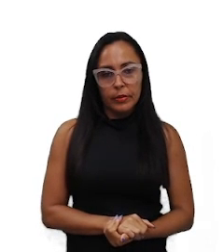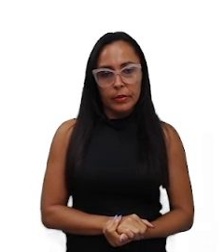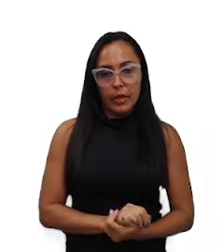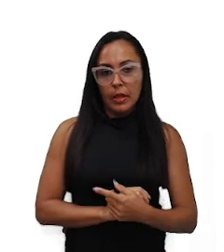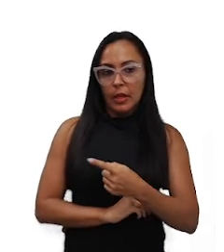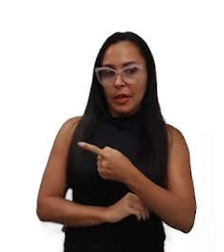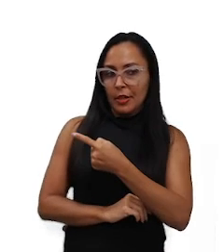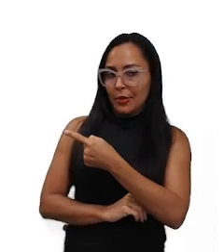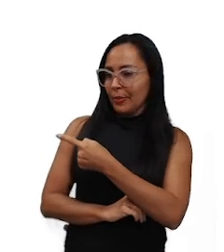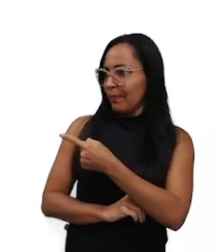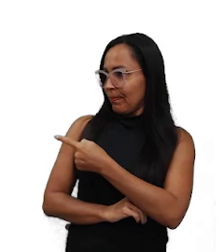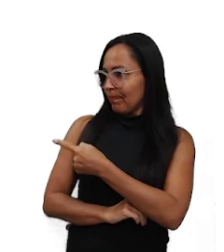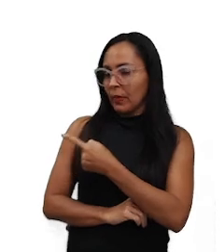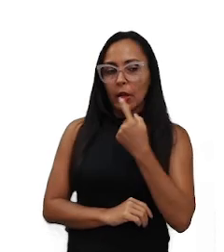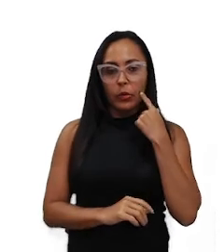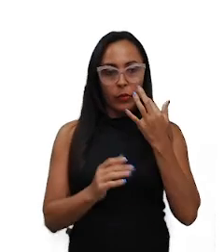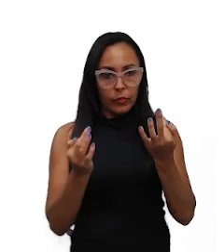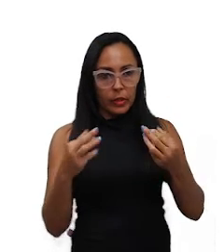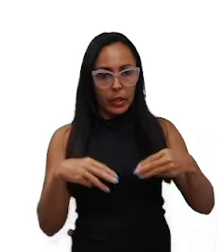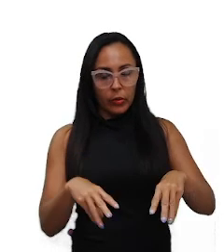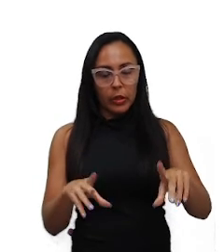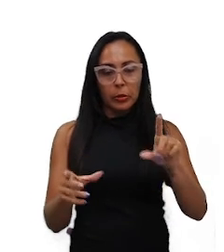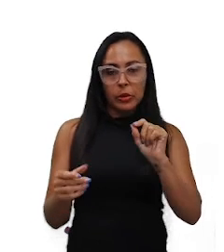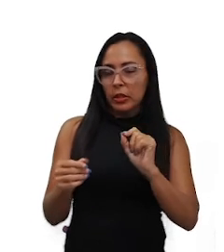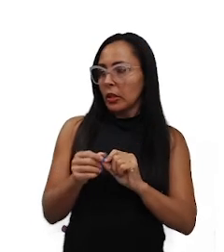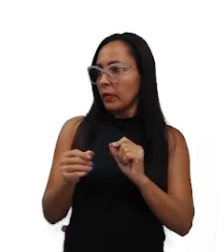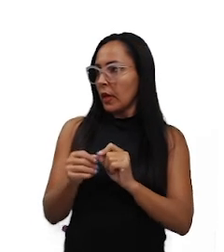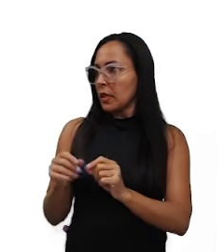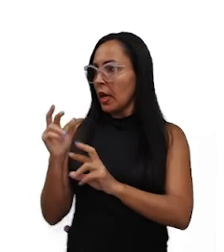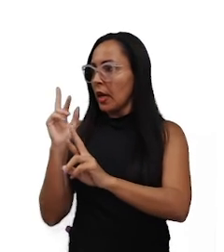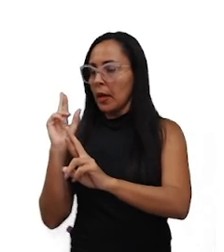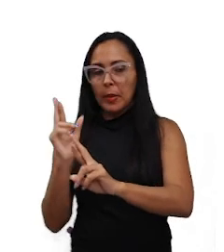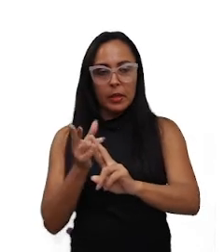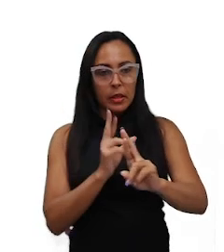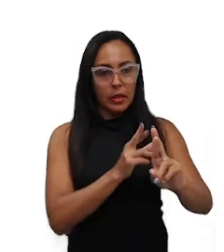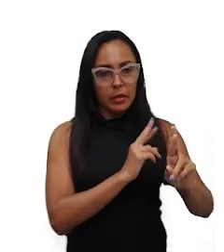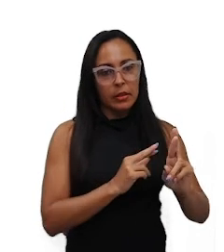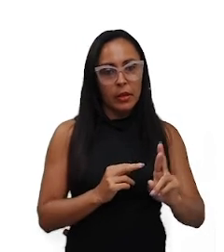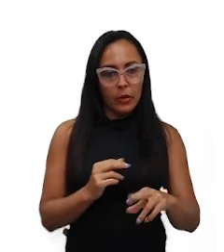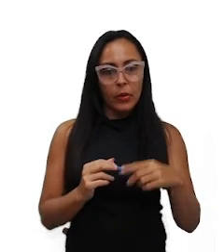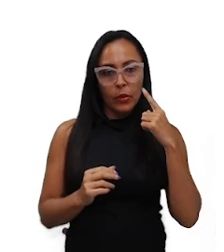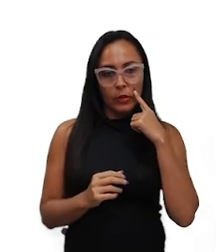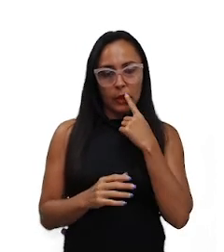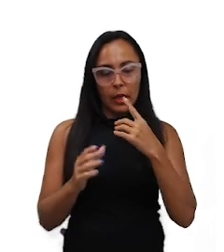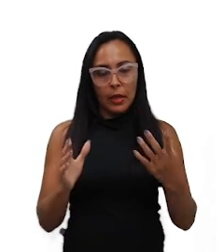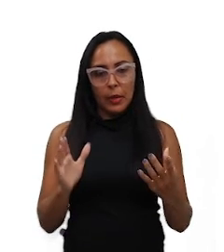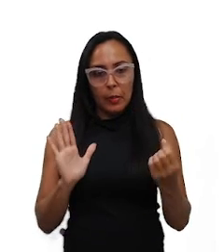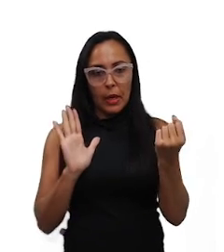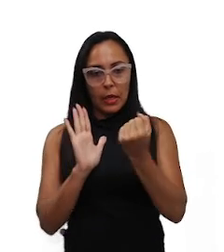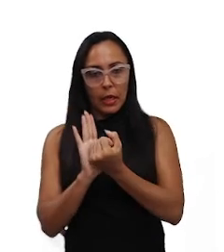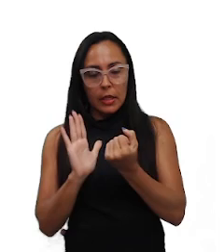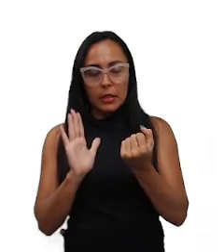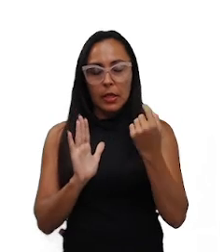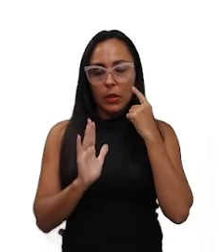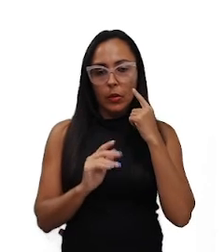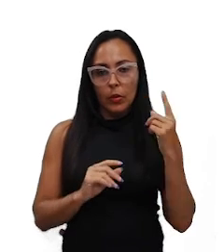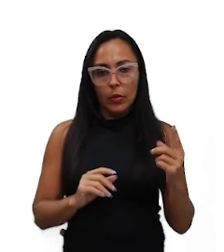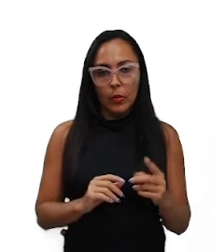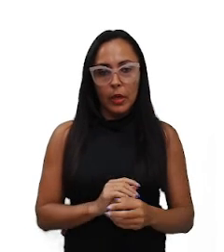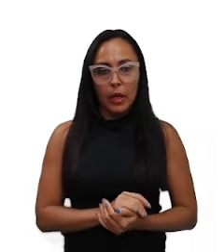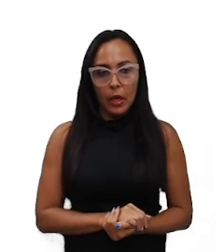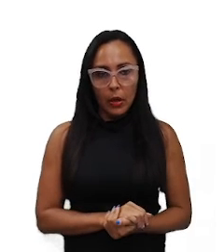E no final, né, depois que a gente faz aquela representação da marcação e a volumetria, né,